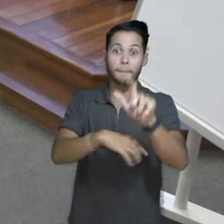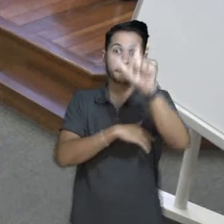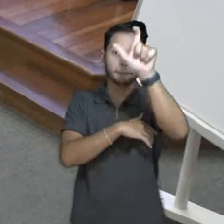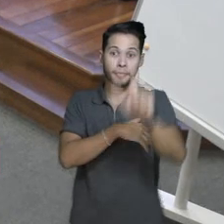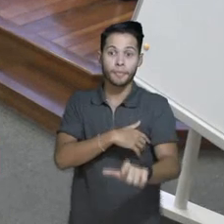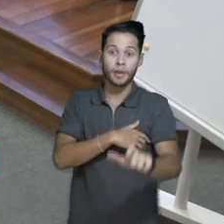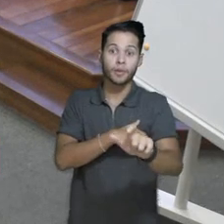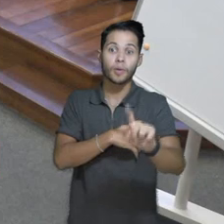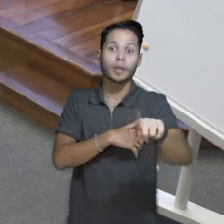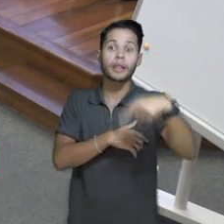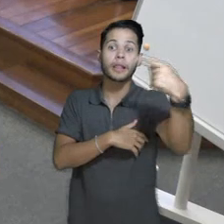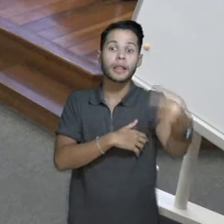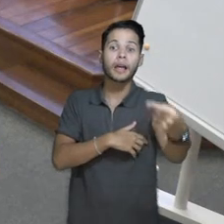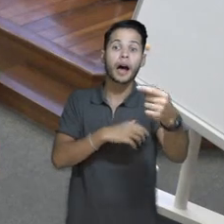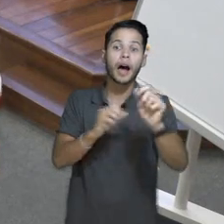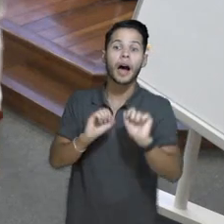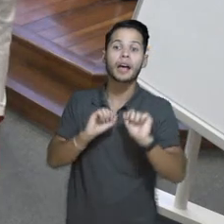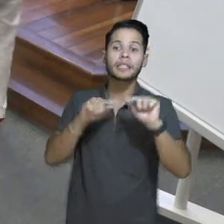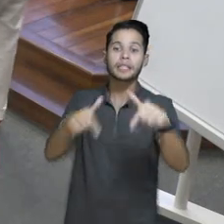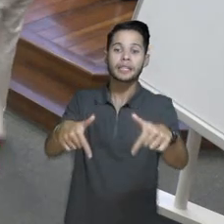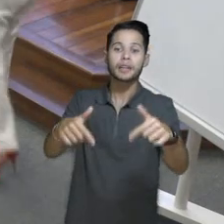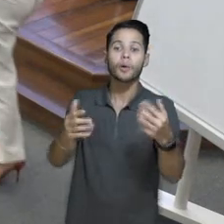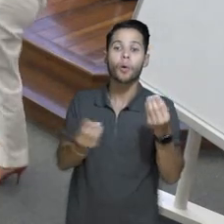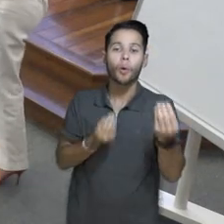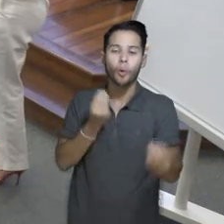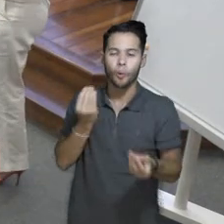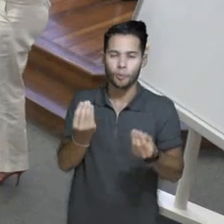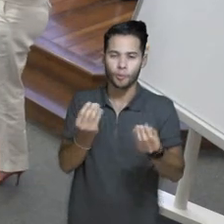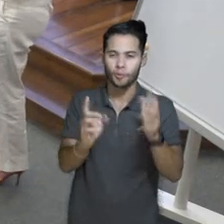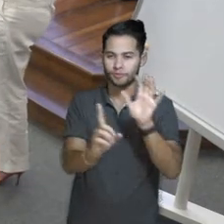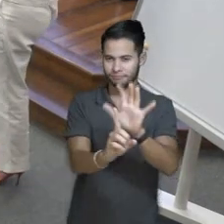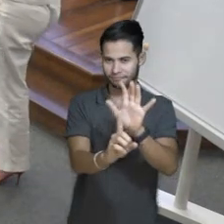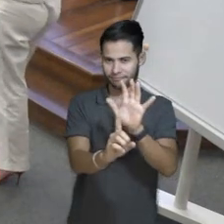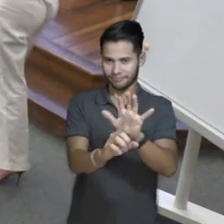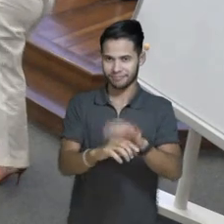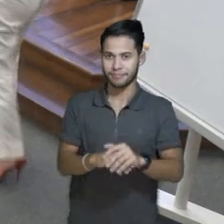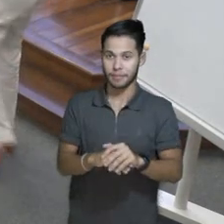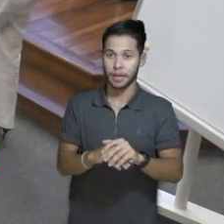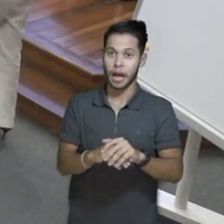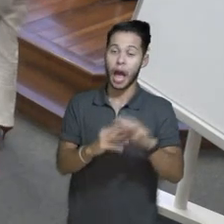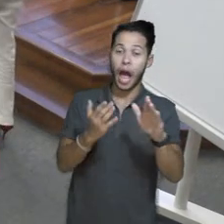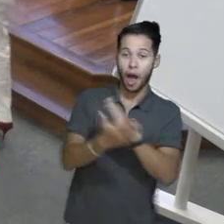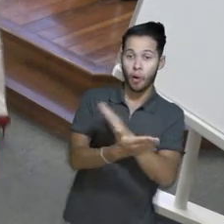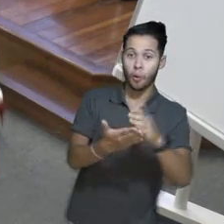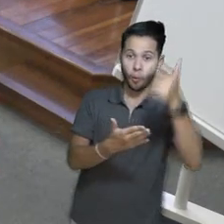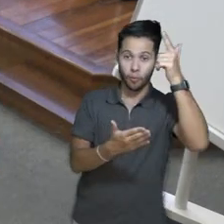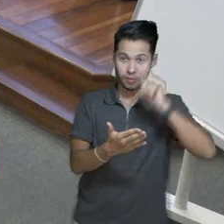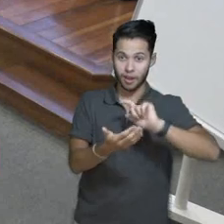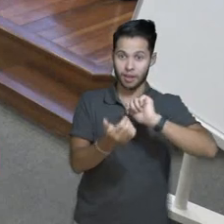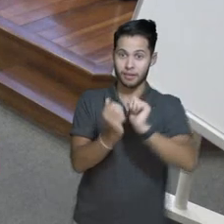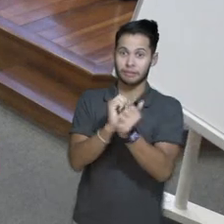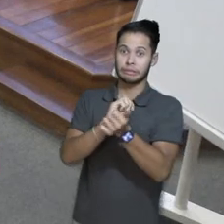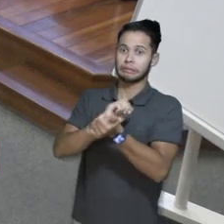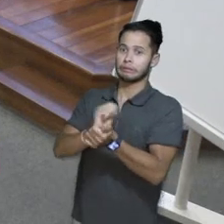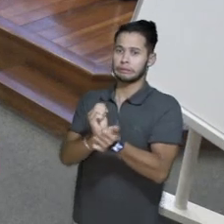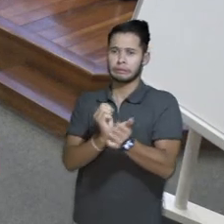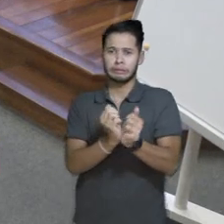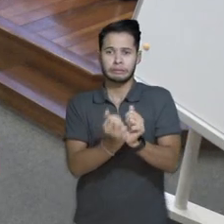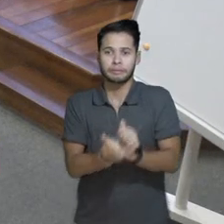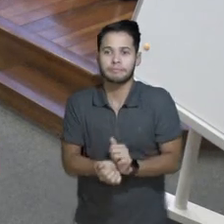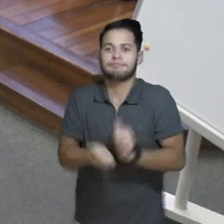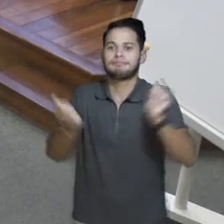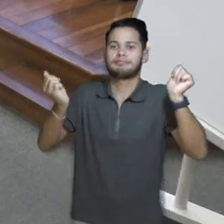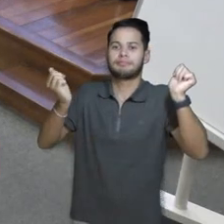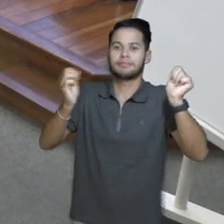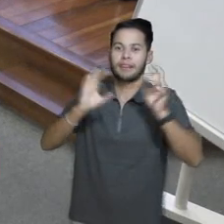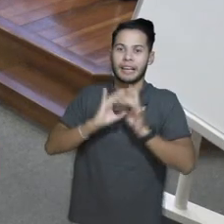agir pode passar e aí tem aqueles que conseguem se libertar né fazer suas travessuras e ir atrás e botar a